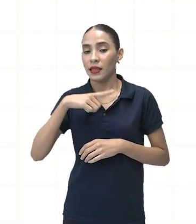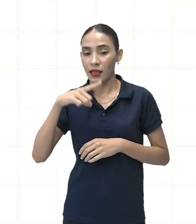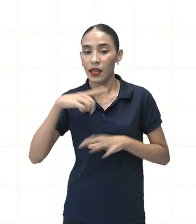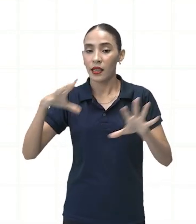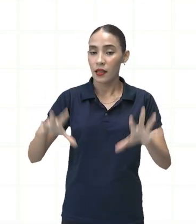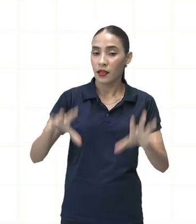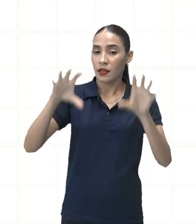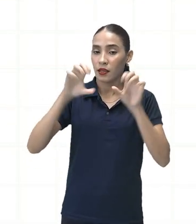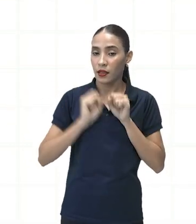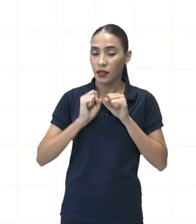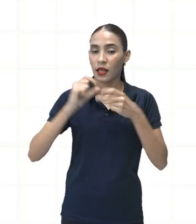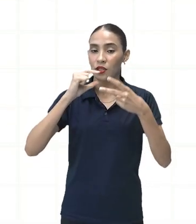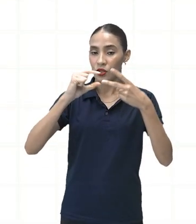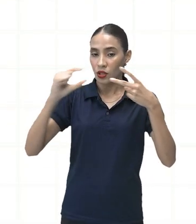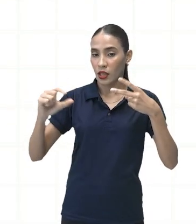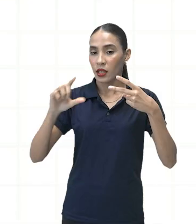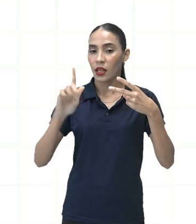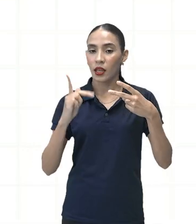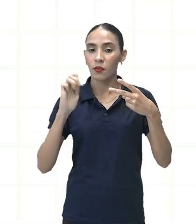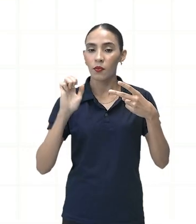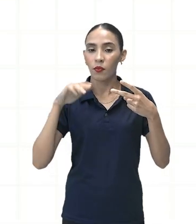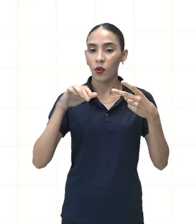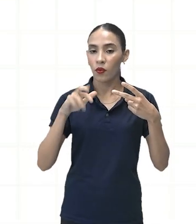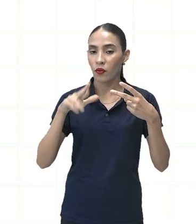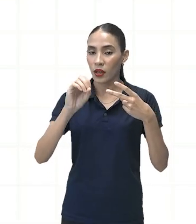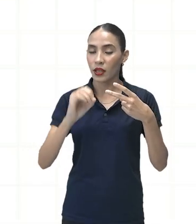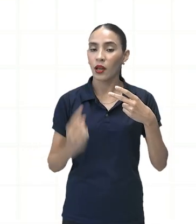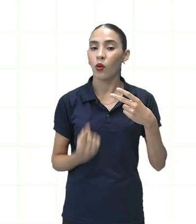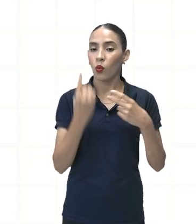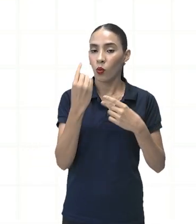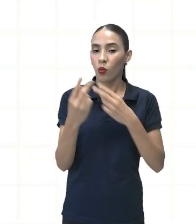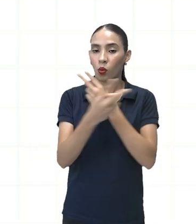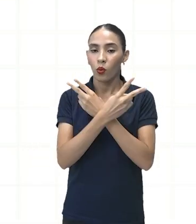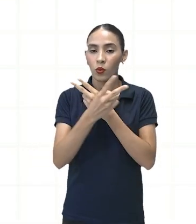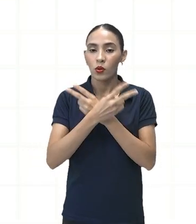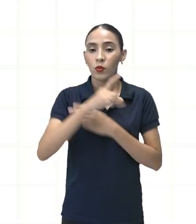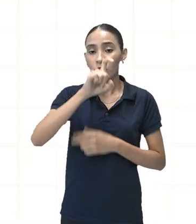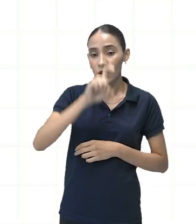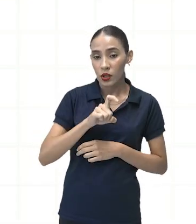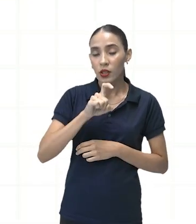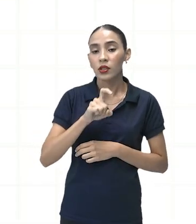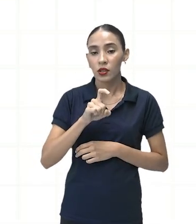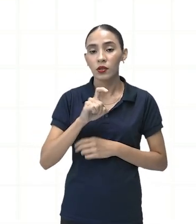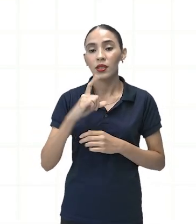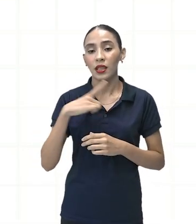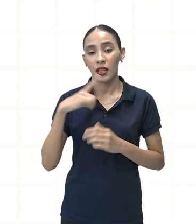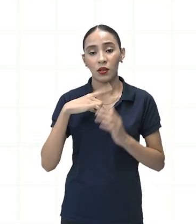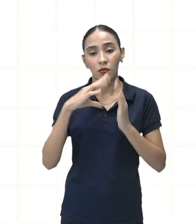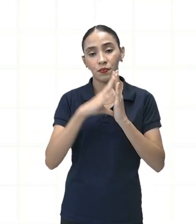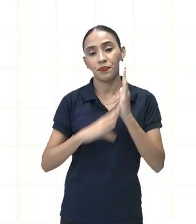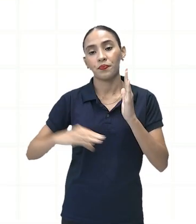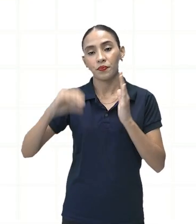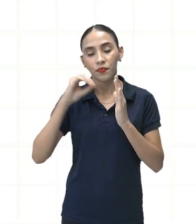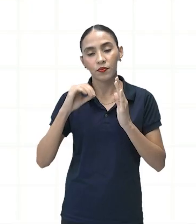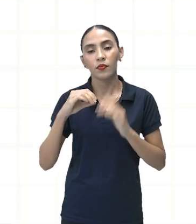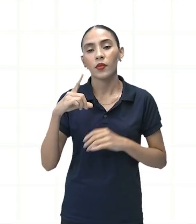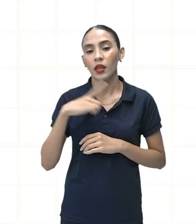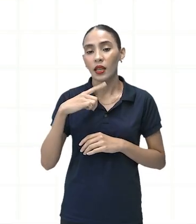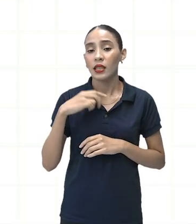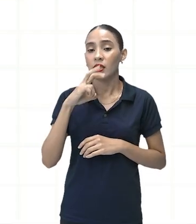do gene da hemofilia, ou seja, que tem um dos cromossomos X com a mutação, ela